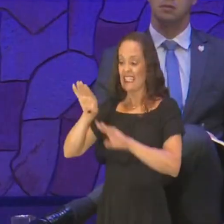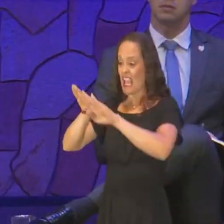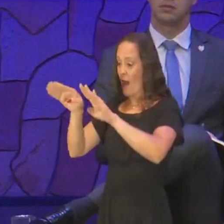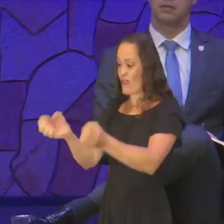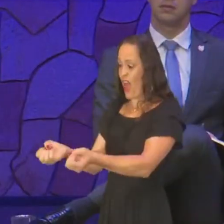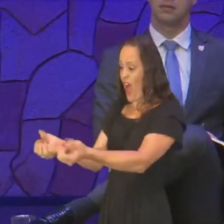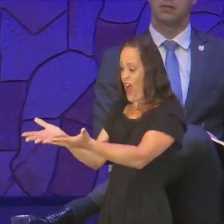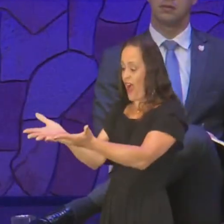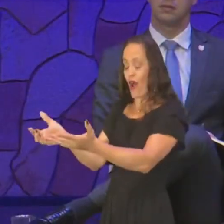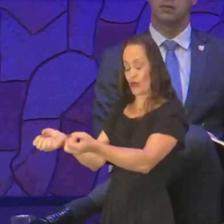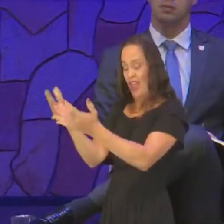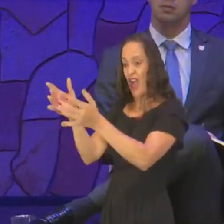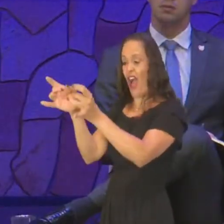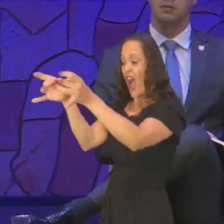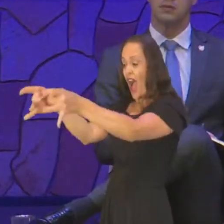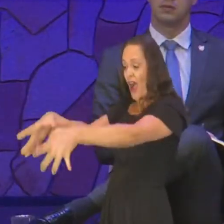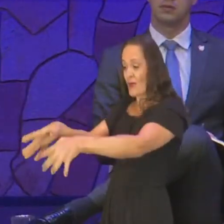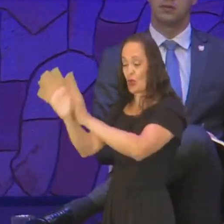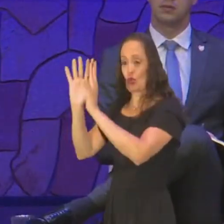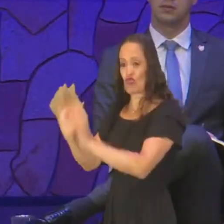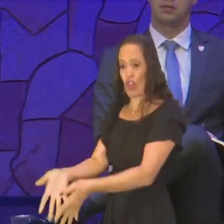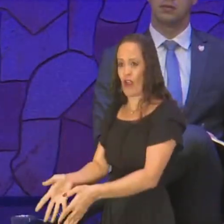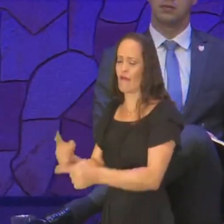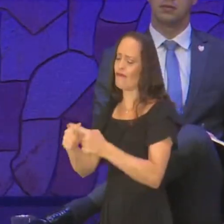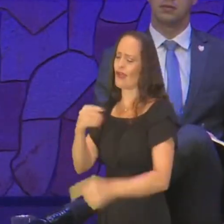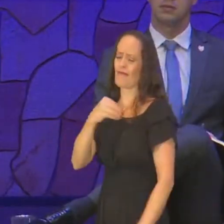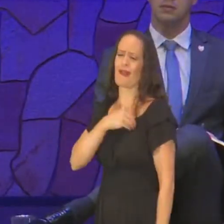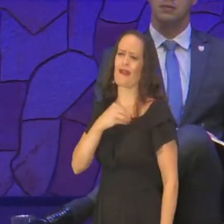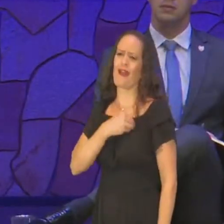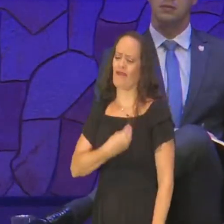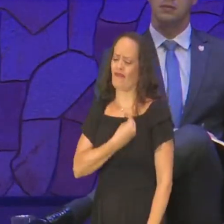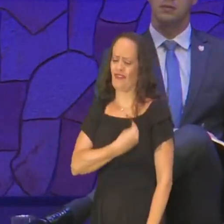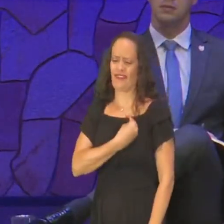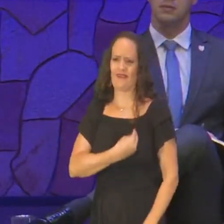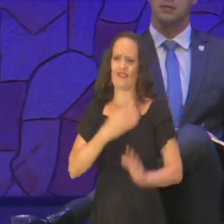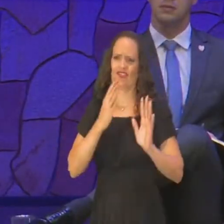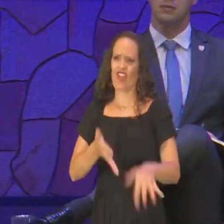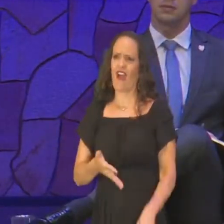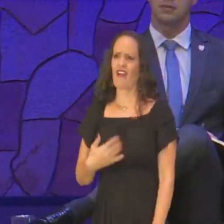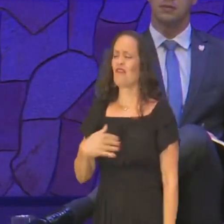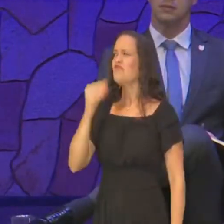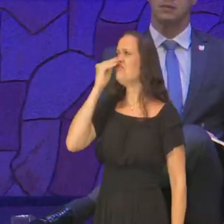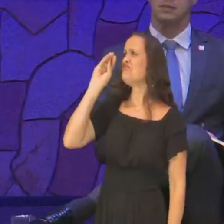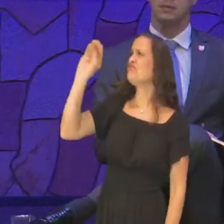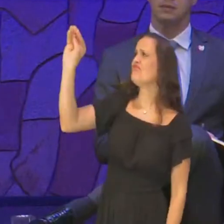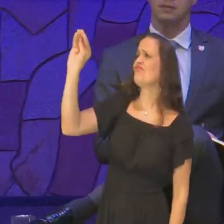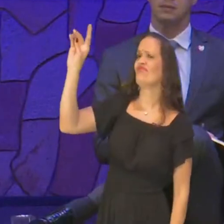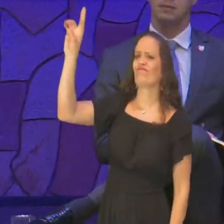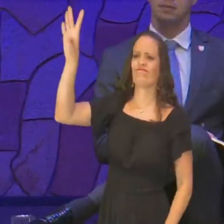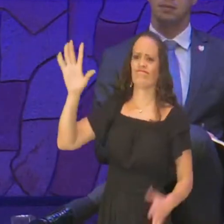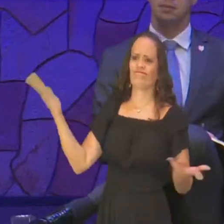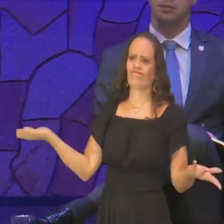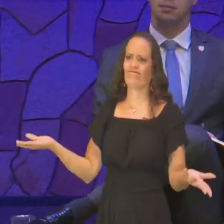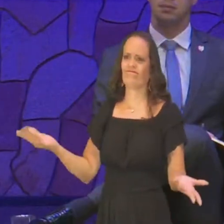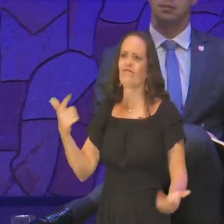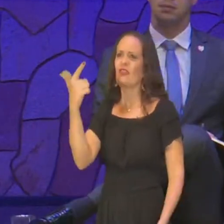Deus, os seus ensinos, os seus mandamentos, a sua palavra já não faz sentido para nós.